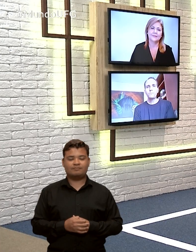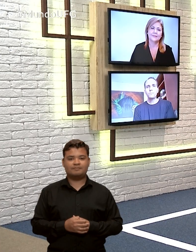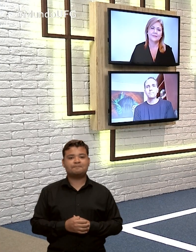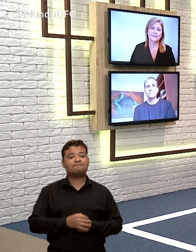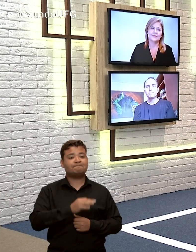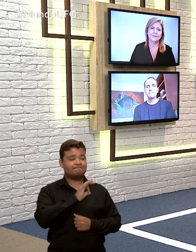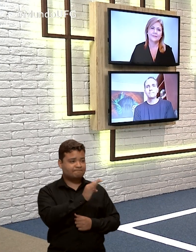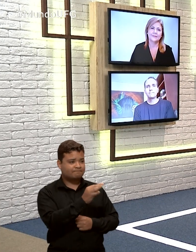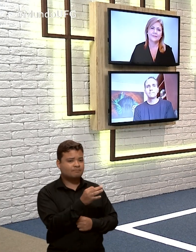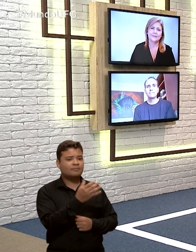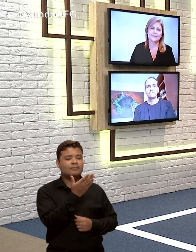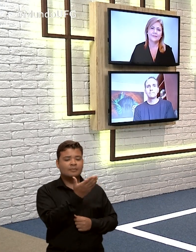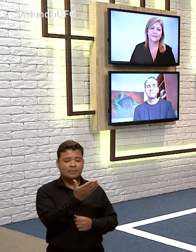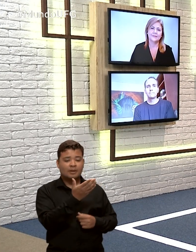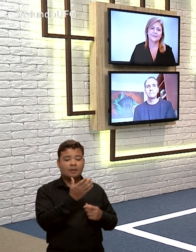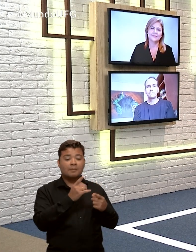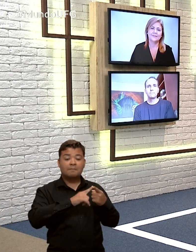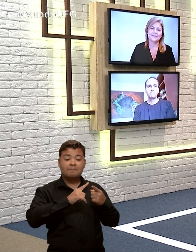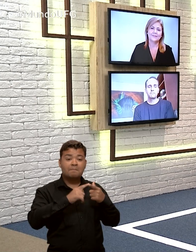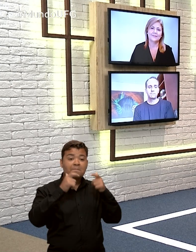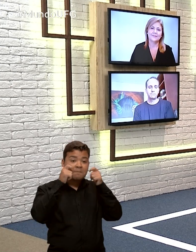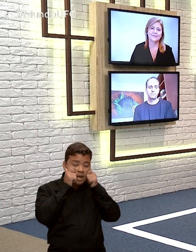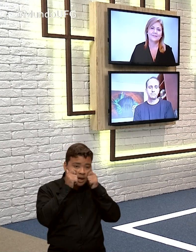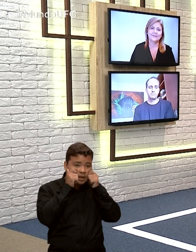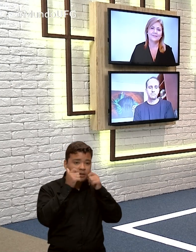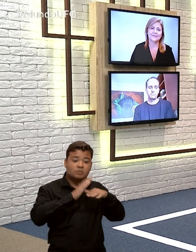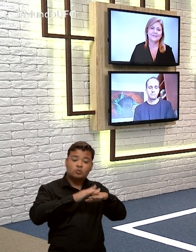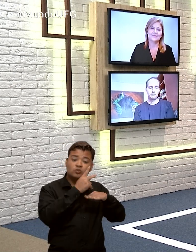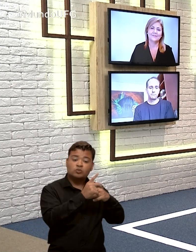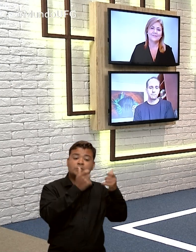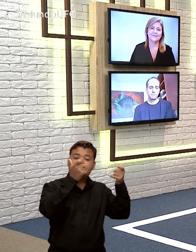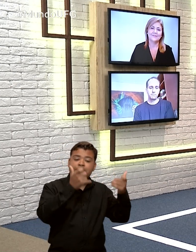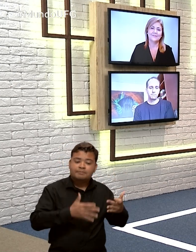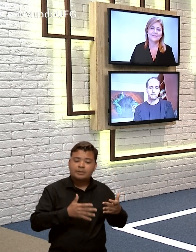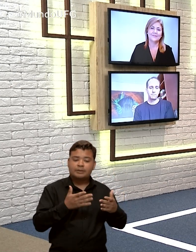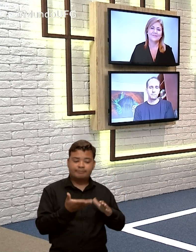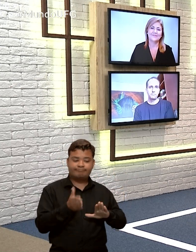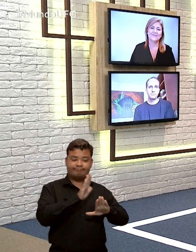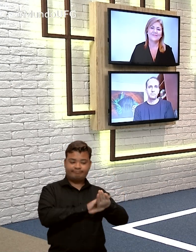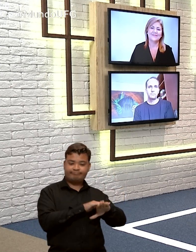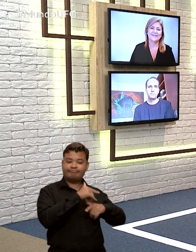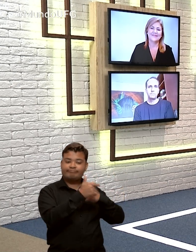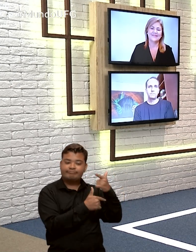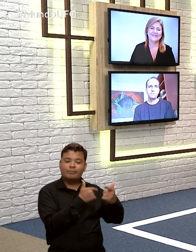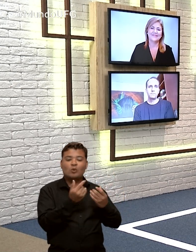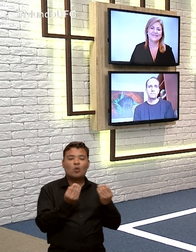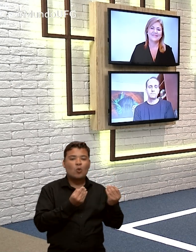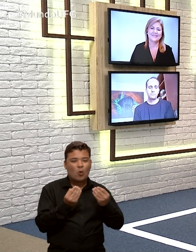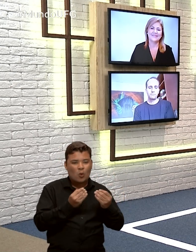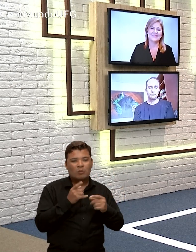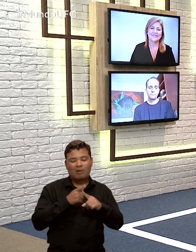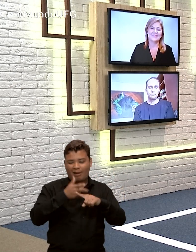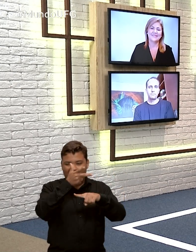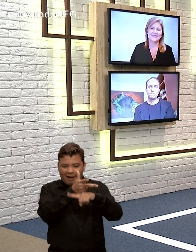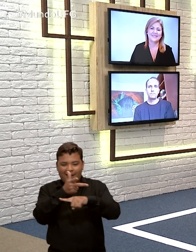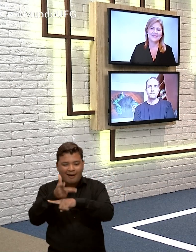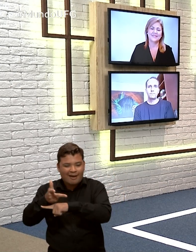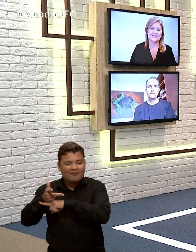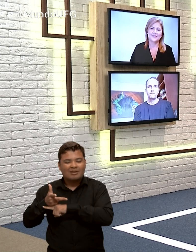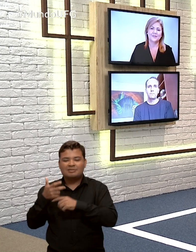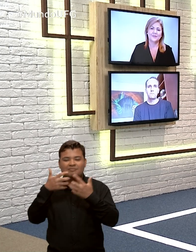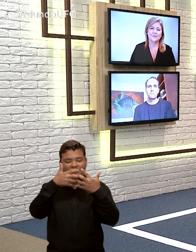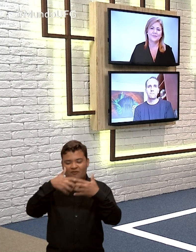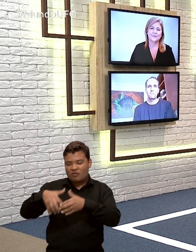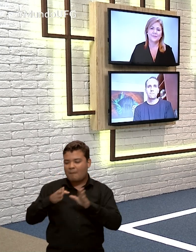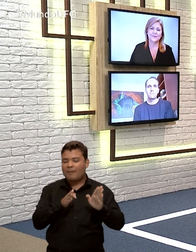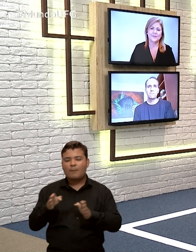Certo. Maria, eu queria que você falasse um pouco para a gente também sobre os bastidores. Como que funciona a gravação? Porque tudo tem que